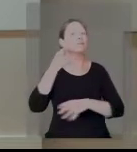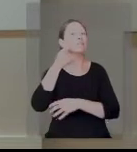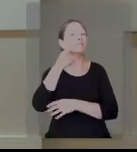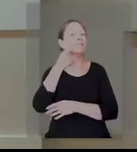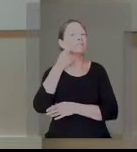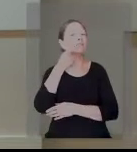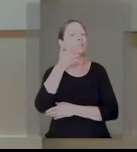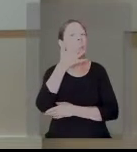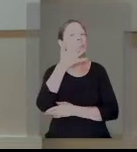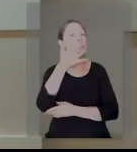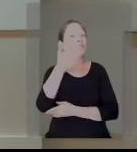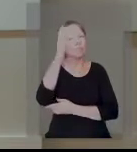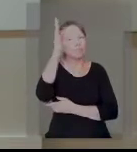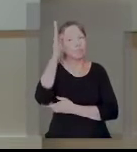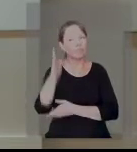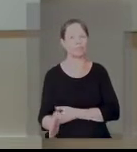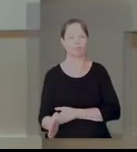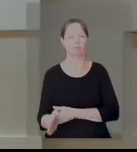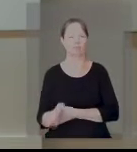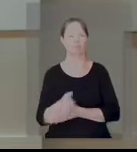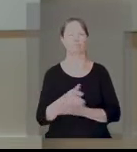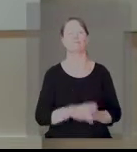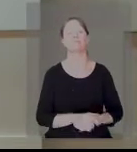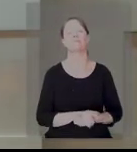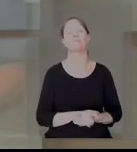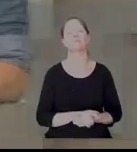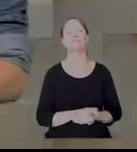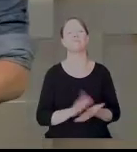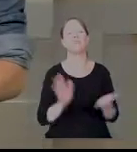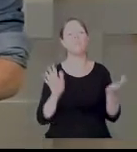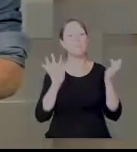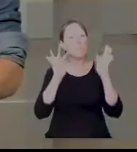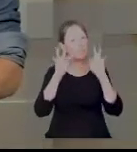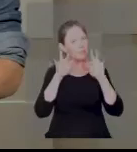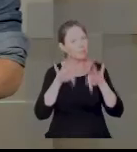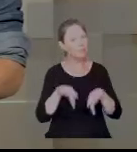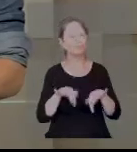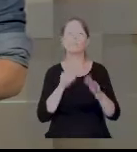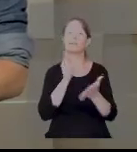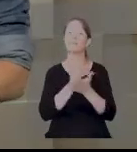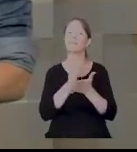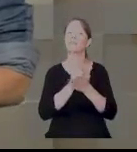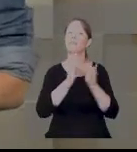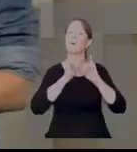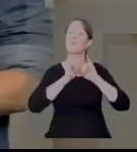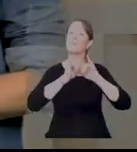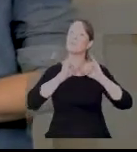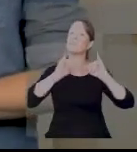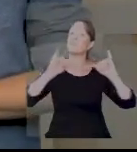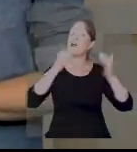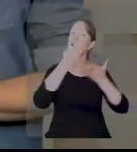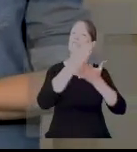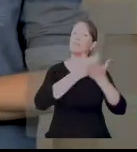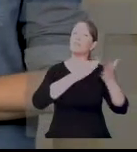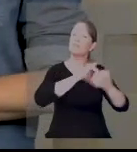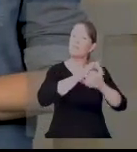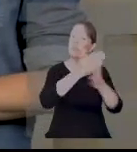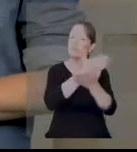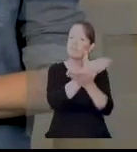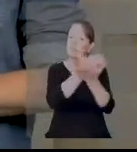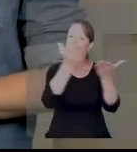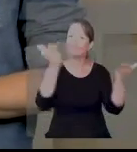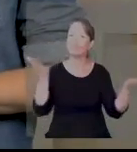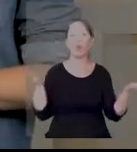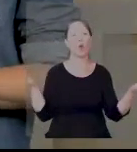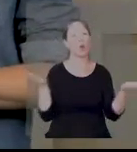às 14h, ao vivo, na Rádio CPT. E para encerrar, a gente sempre quer trazer uma mensagem à luz da Palavra de Deus.